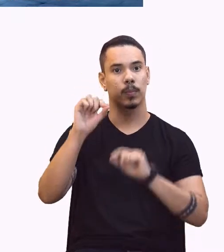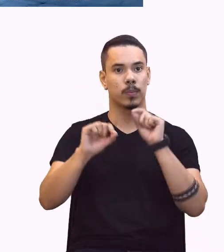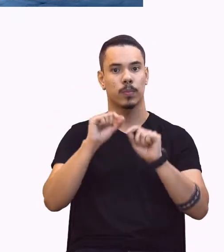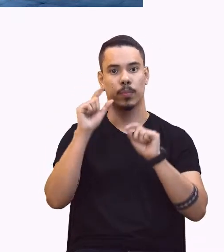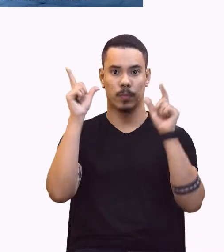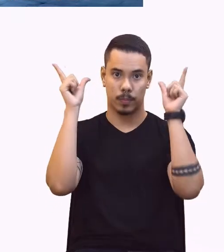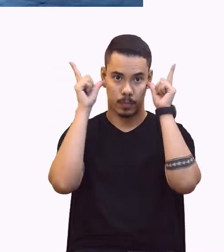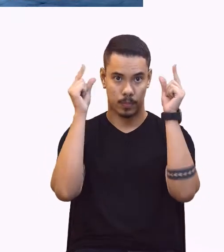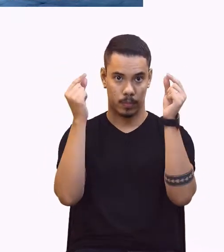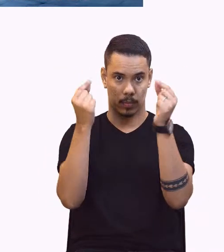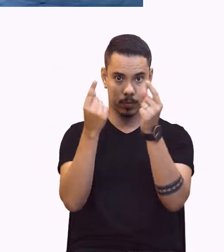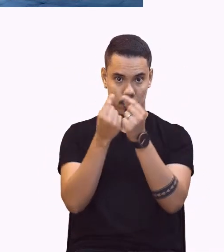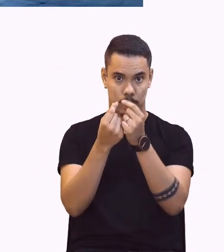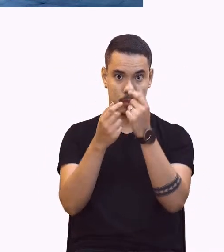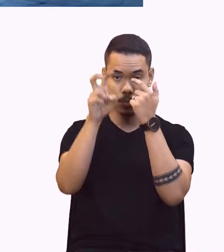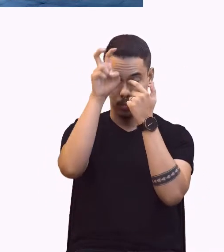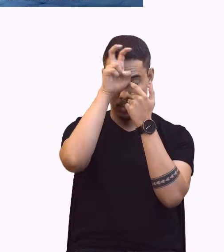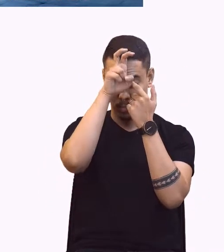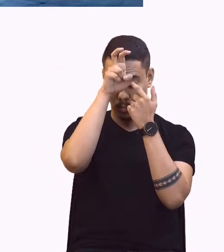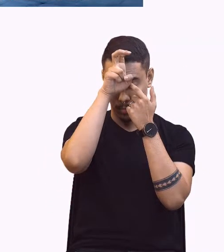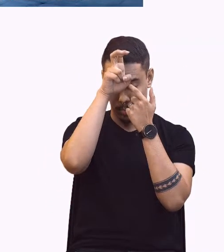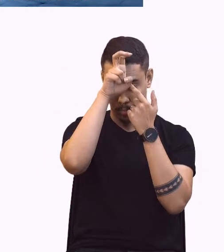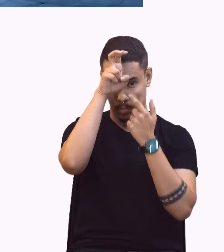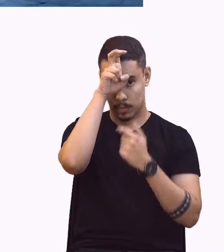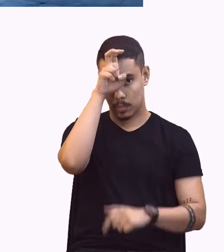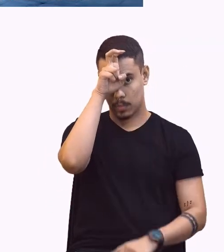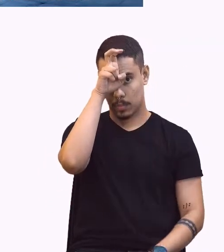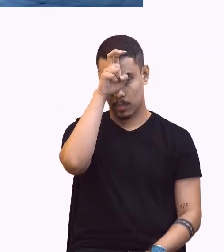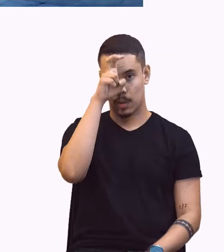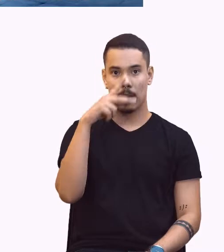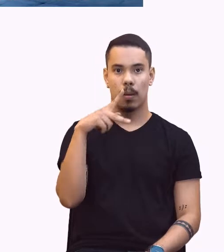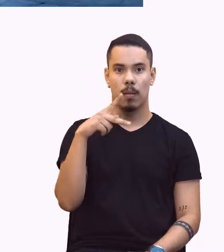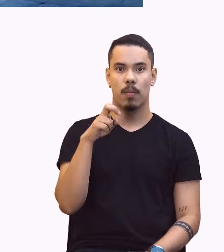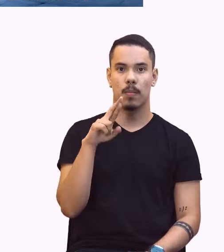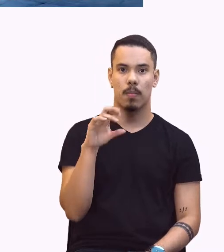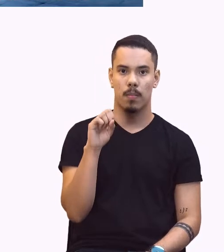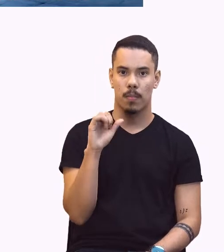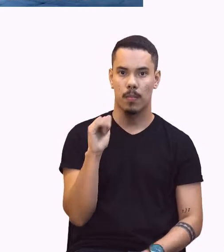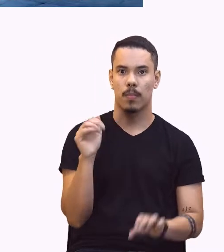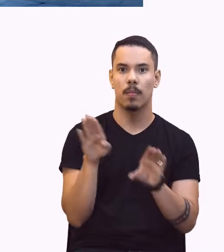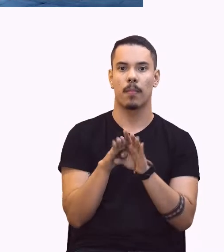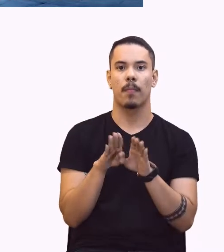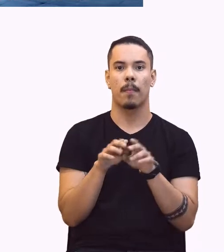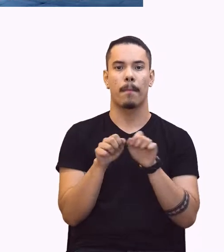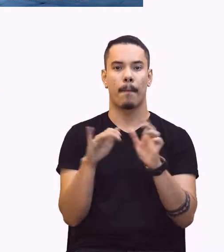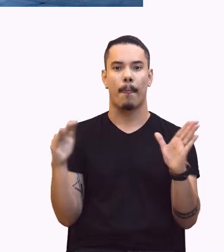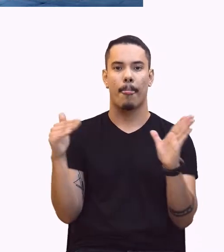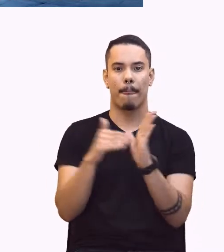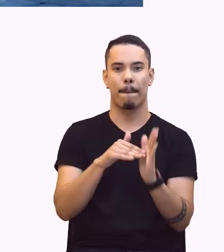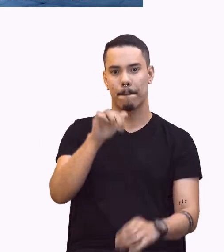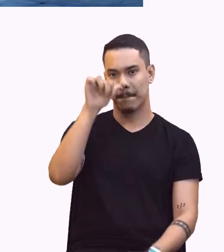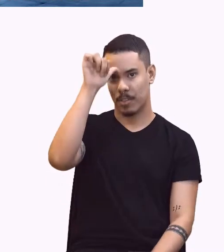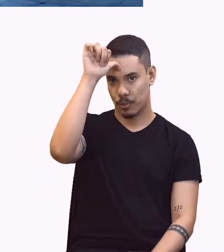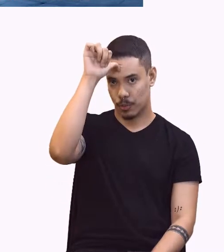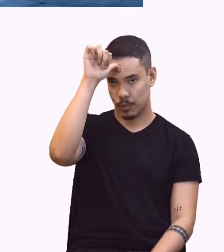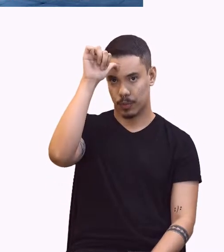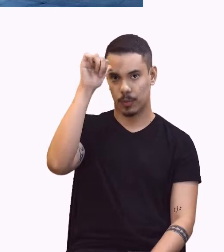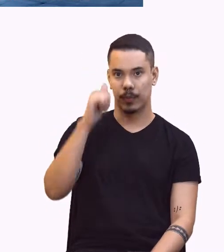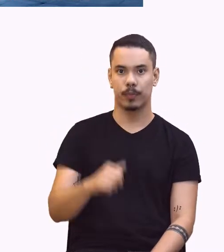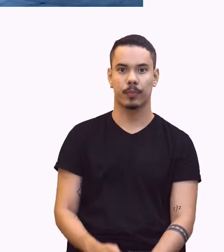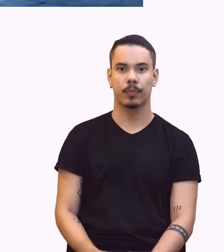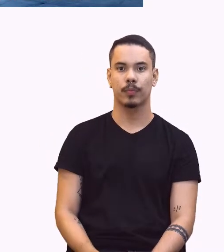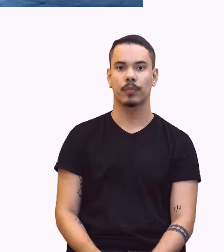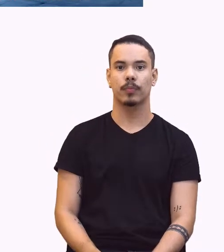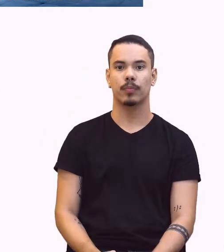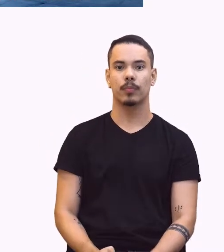Grécia, o Egito, a Pérsia e se estendia até a Índia. Então, o